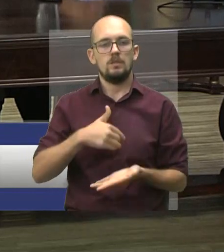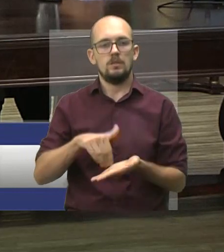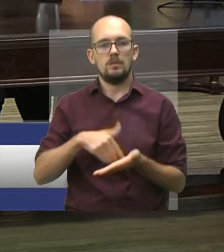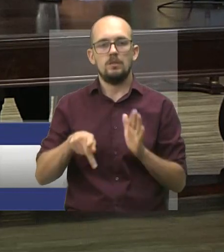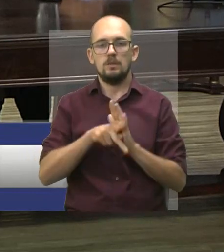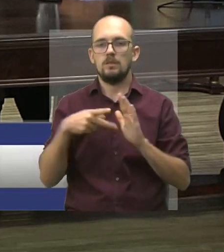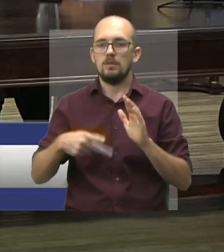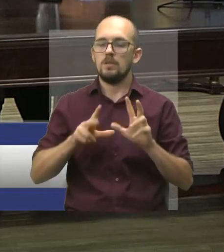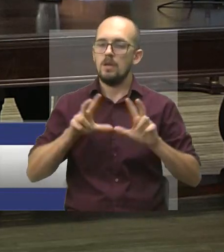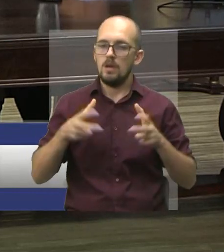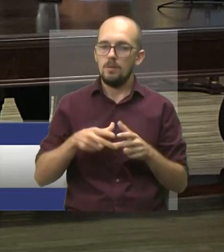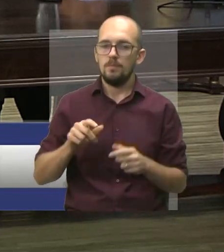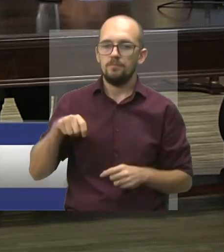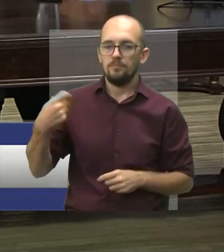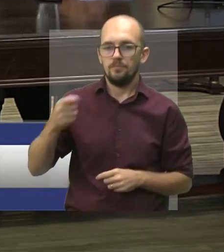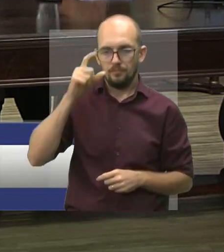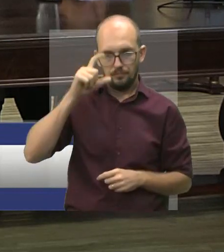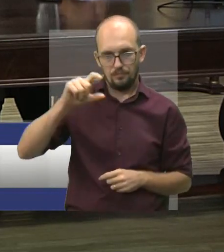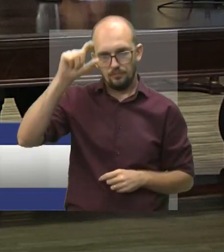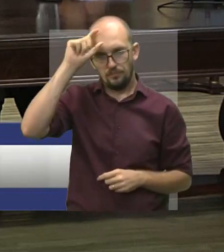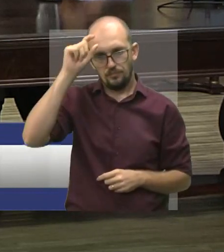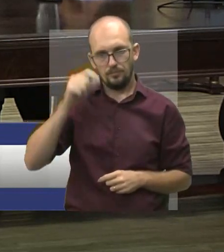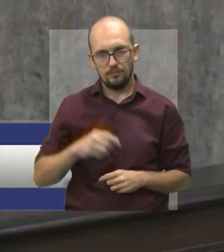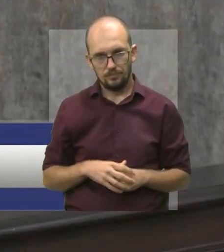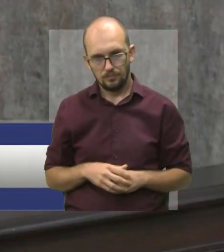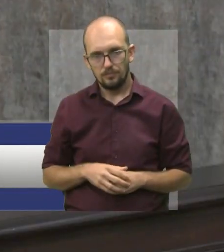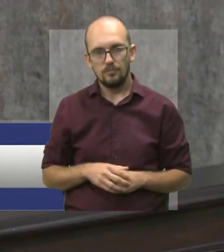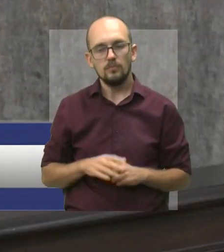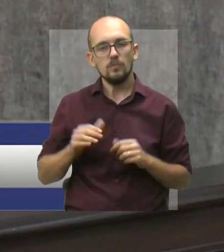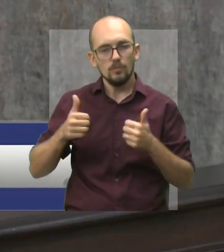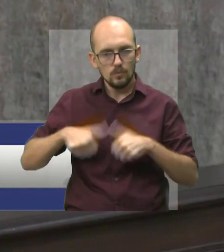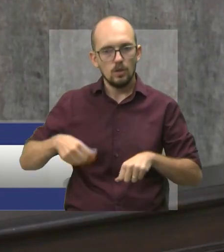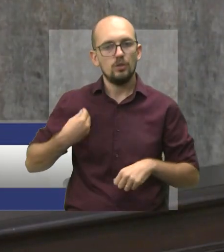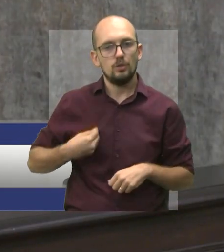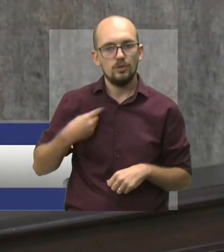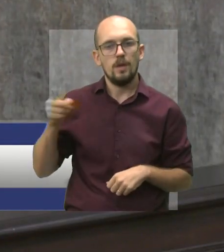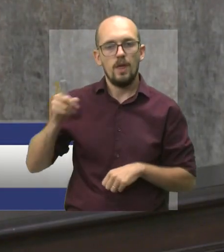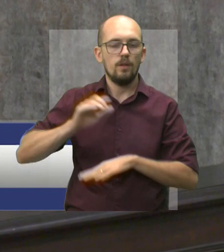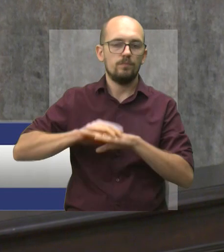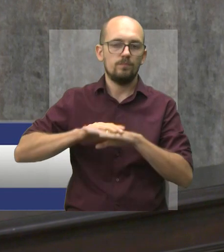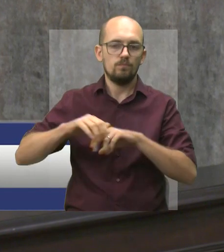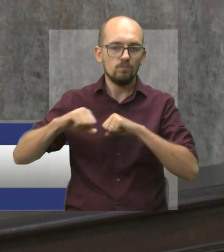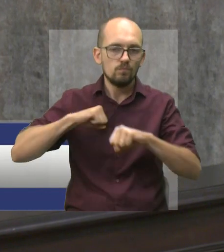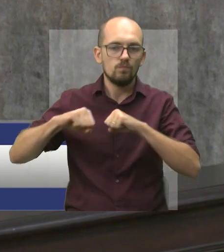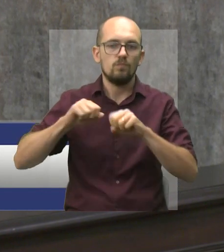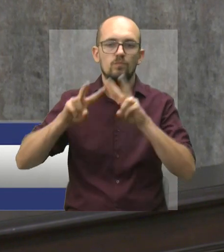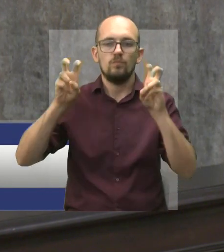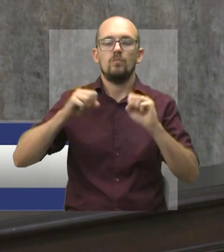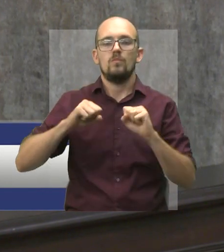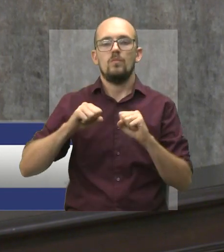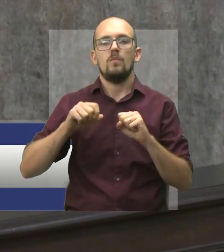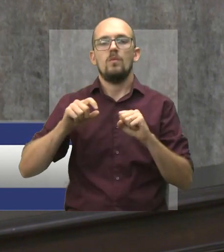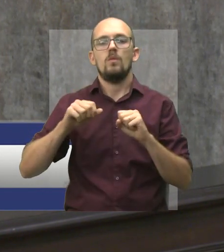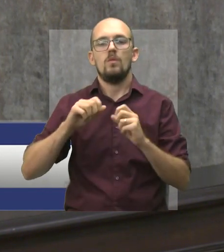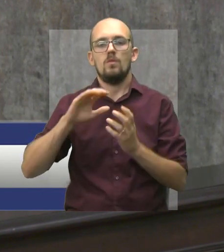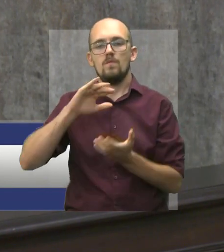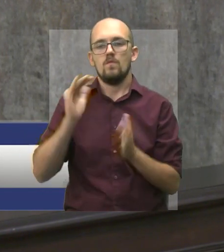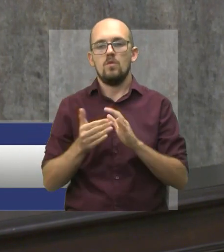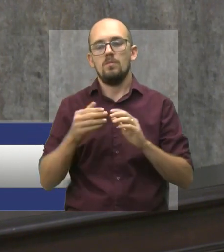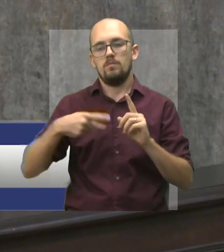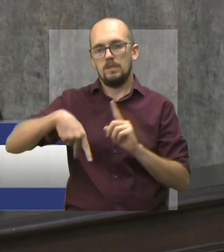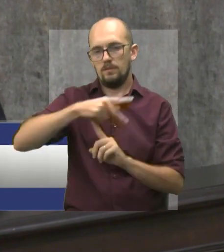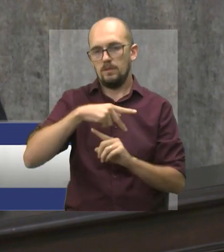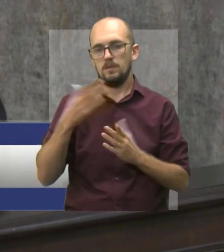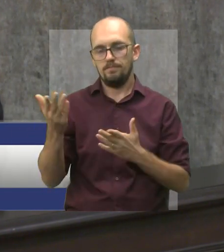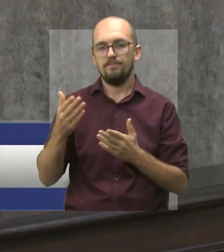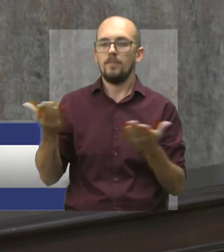Câmara Municipal de Jaú, o vereador José Fernando Barbieri, grande entusiasta do tema Reforma da Previdência. É justamente para